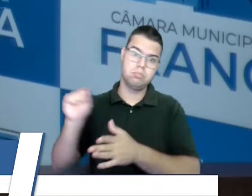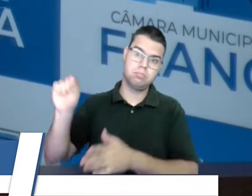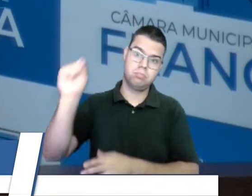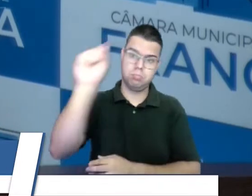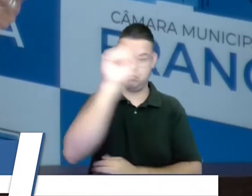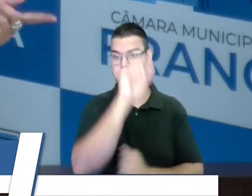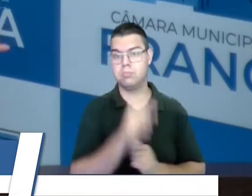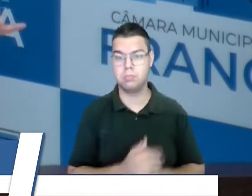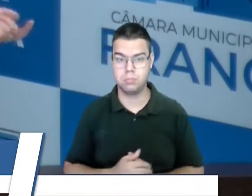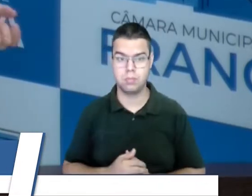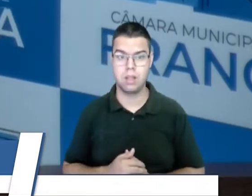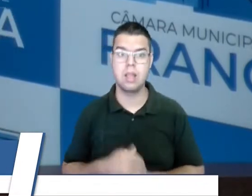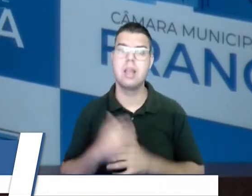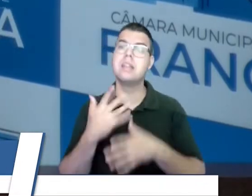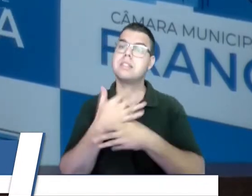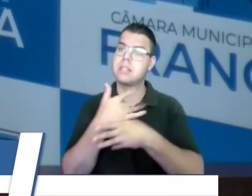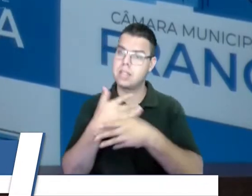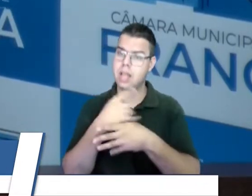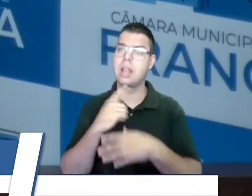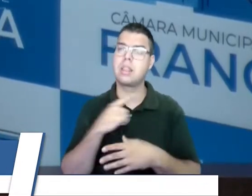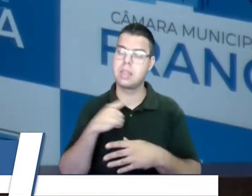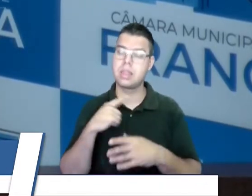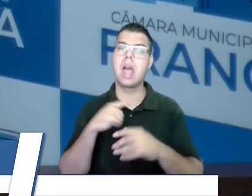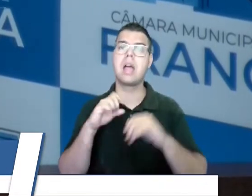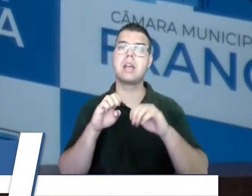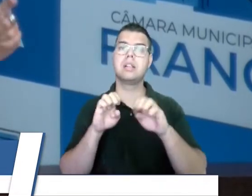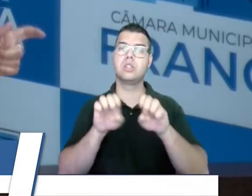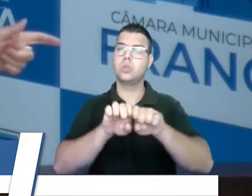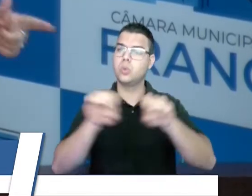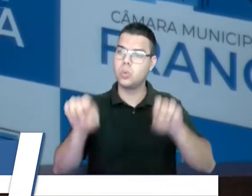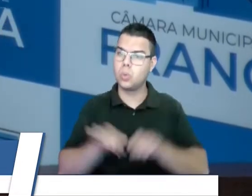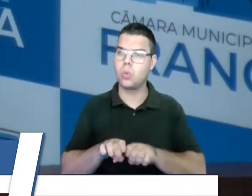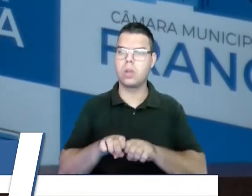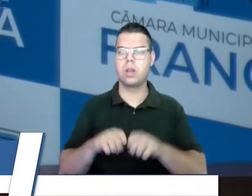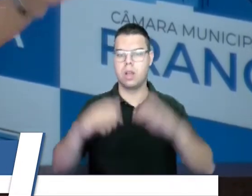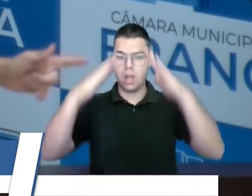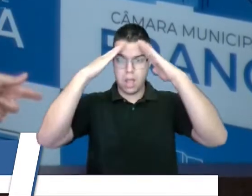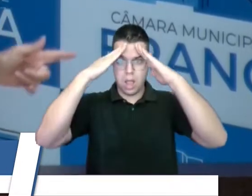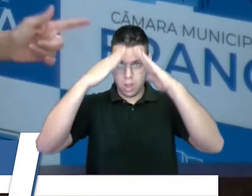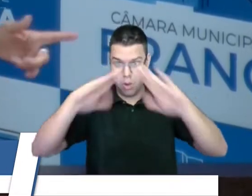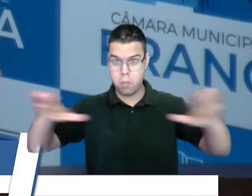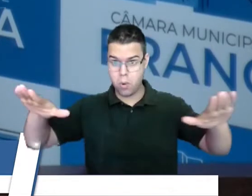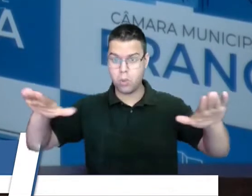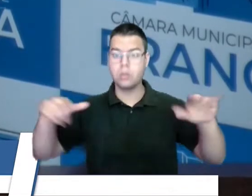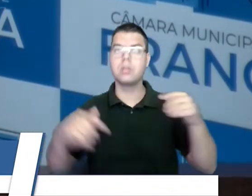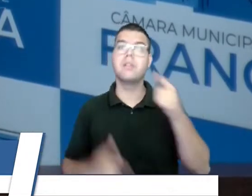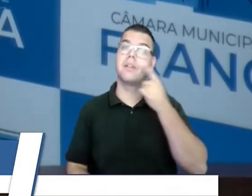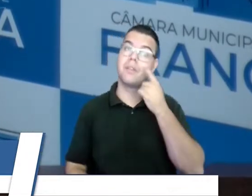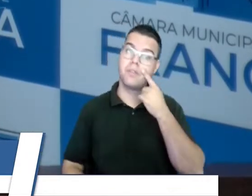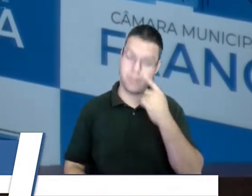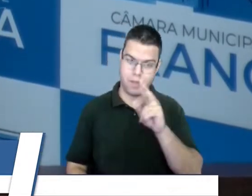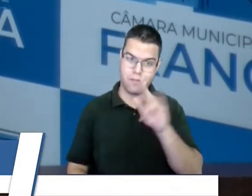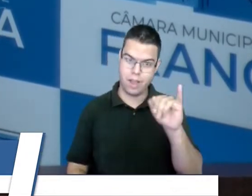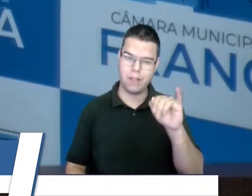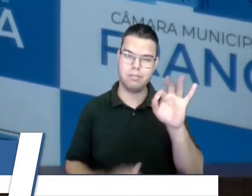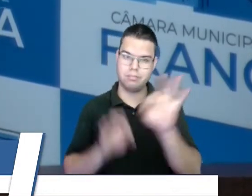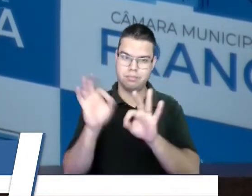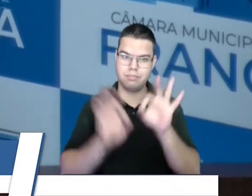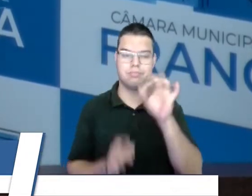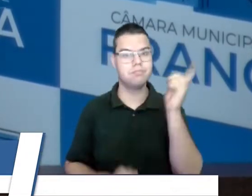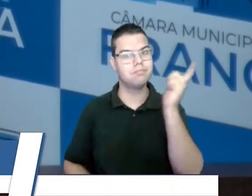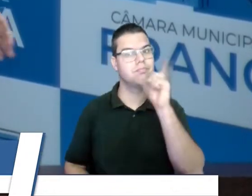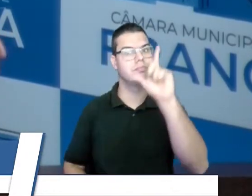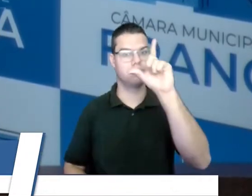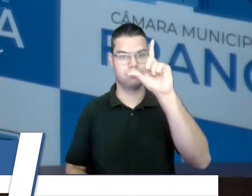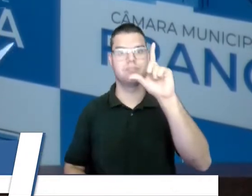cidade detém toda a infraestrutura de aeroporto, que, se Deus quiser, vai tudo certo, vai dar tudo certo para a gente conseguir